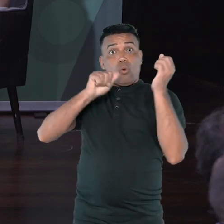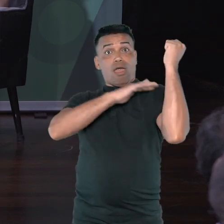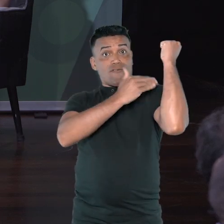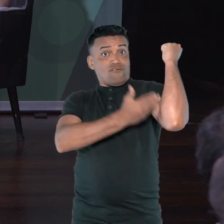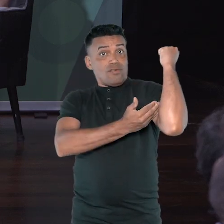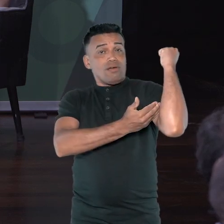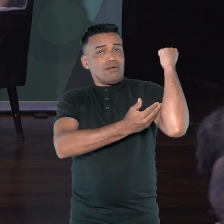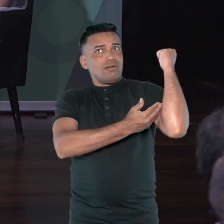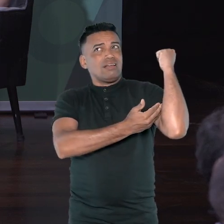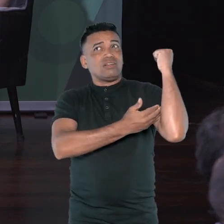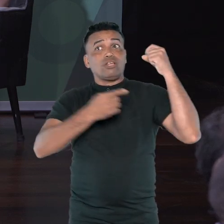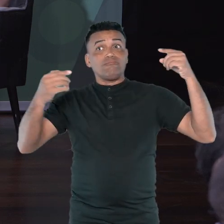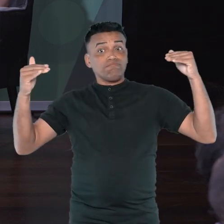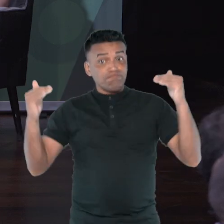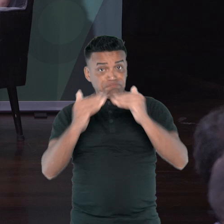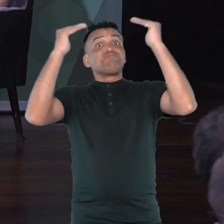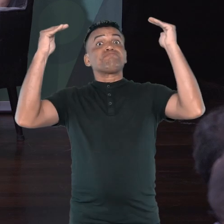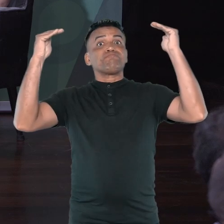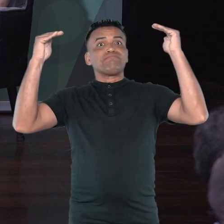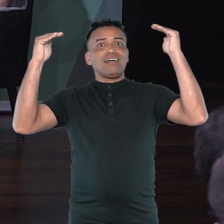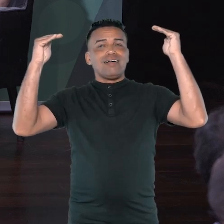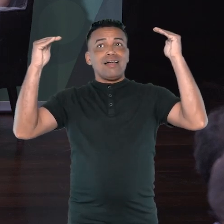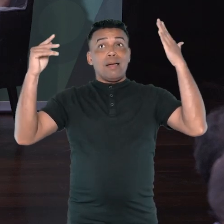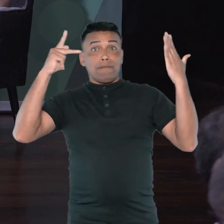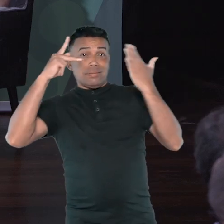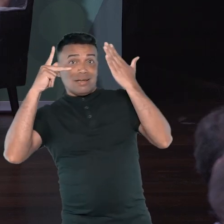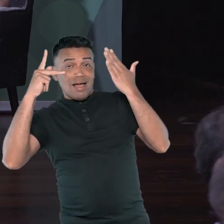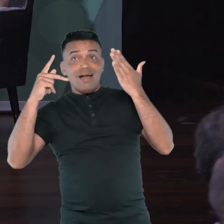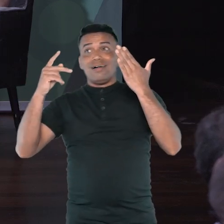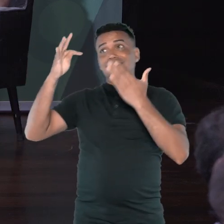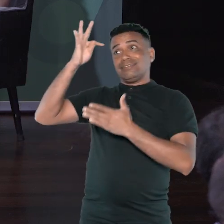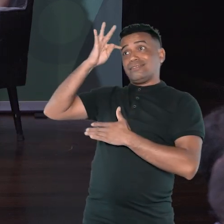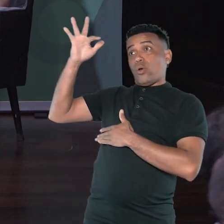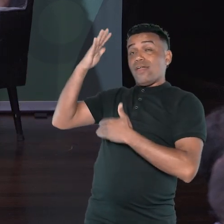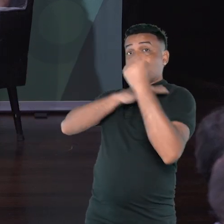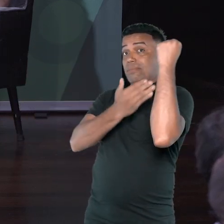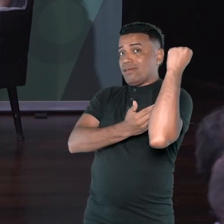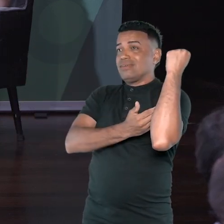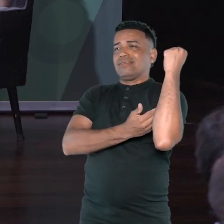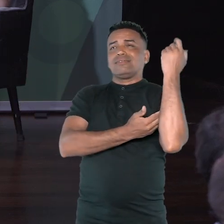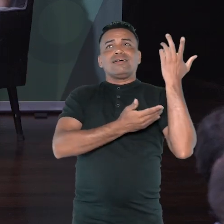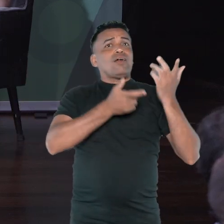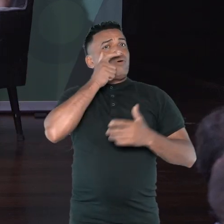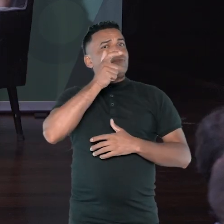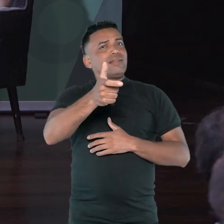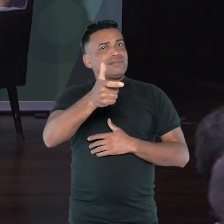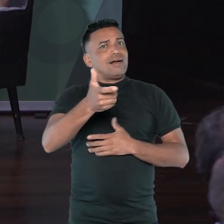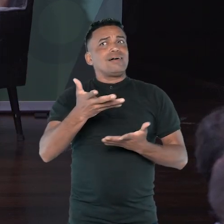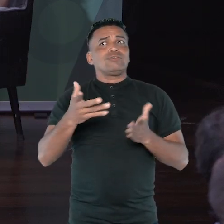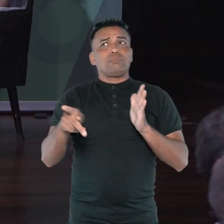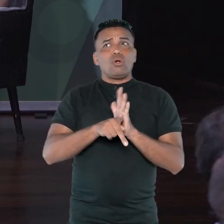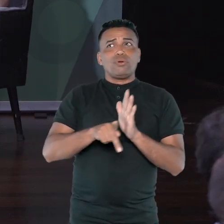tem um diálogo e um embate entre a psicanálise e o feminismo, enquanto teorias que são interessadas pela verdade